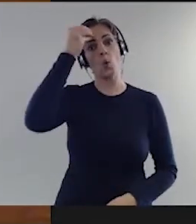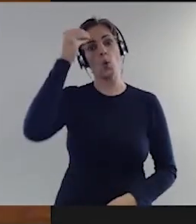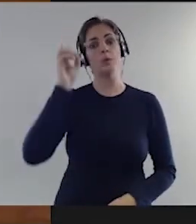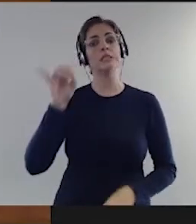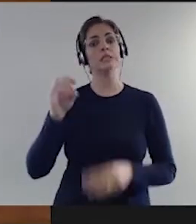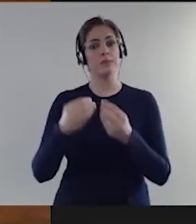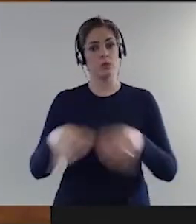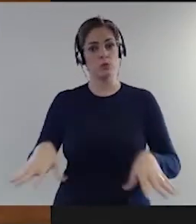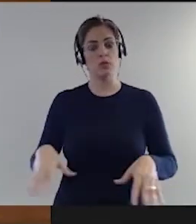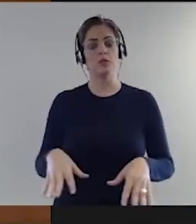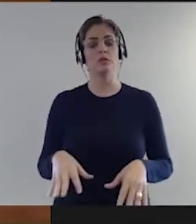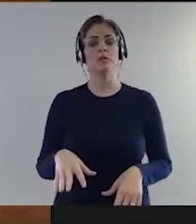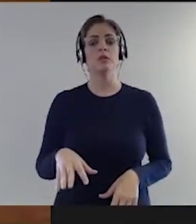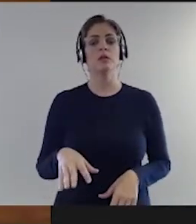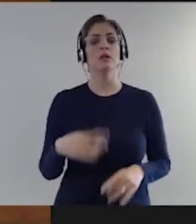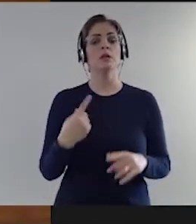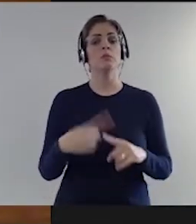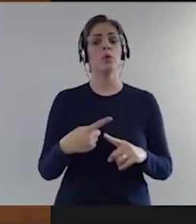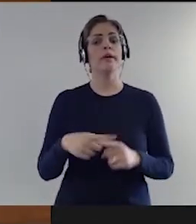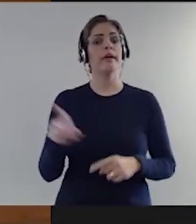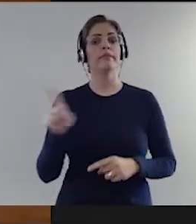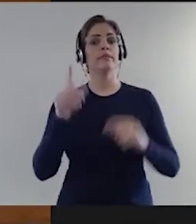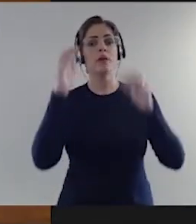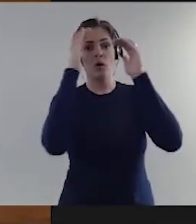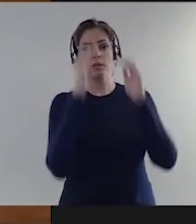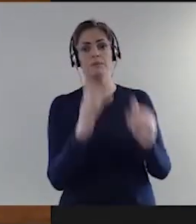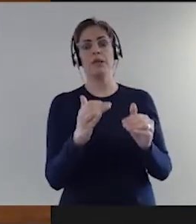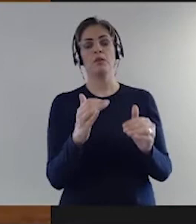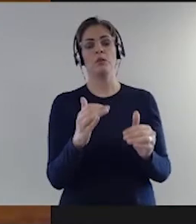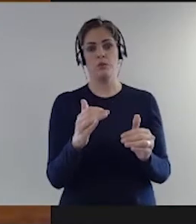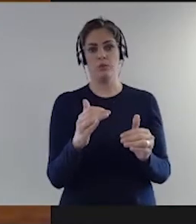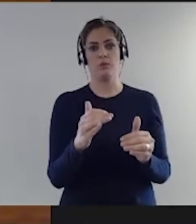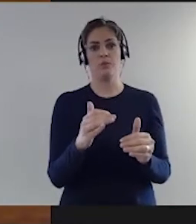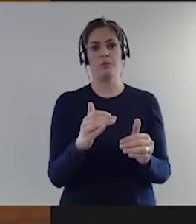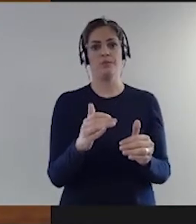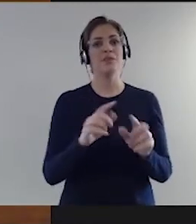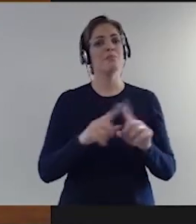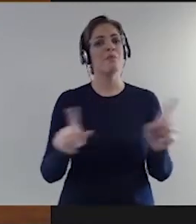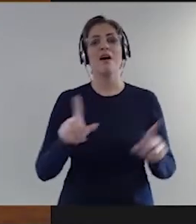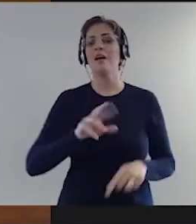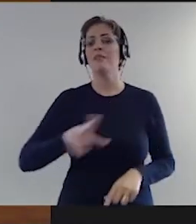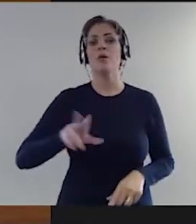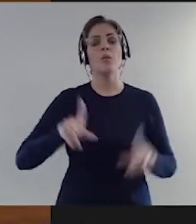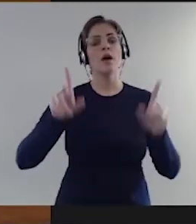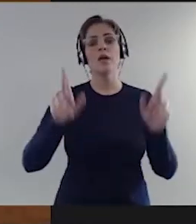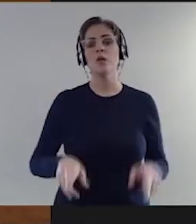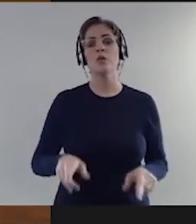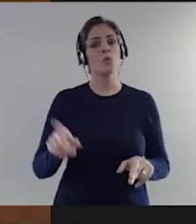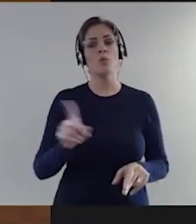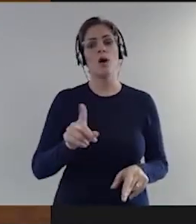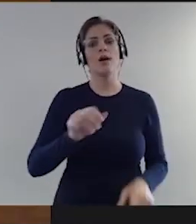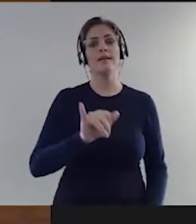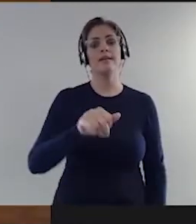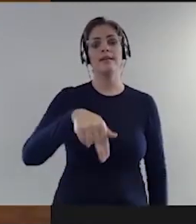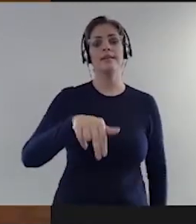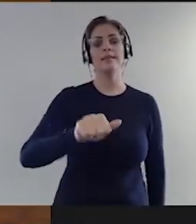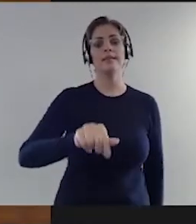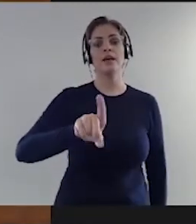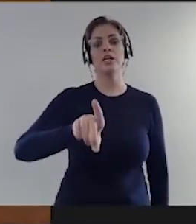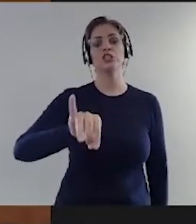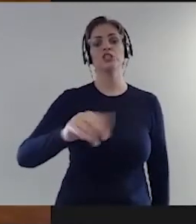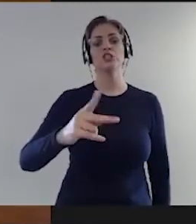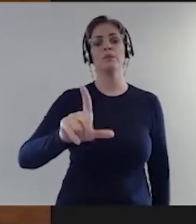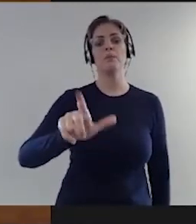dizer, descumprimento não é idêntico a inadimplemento. Para que